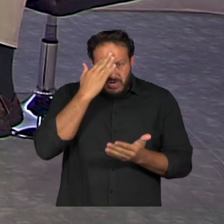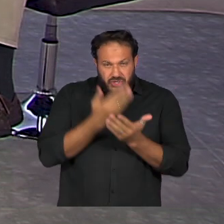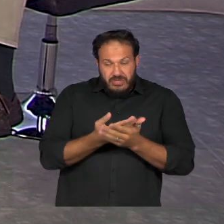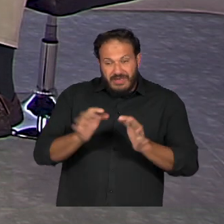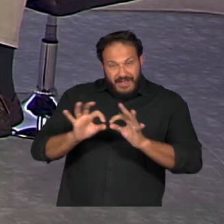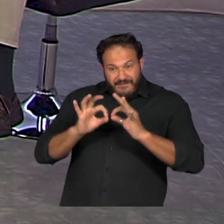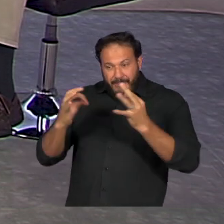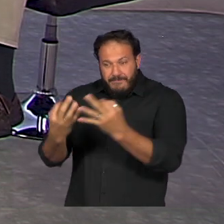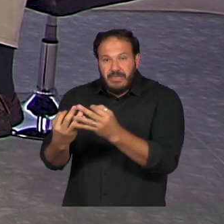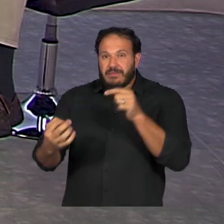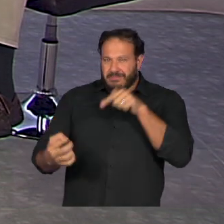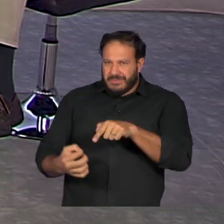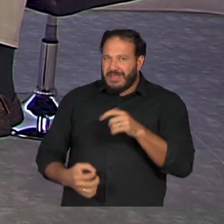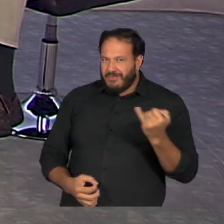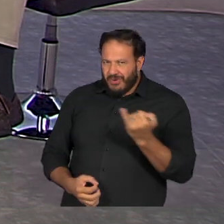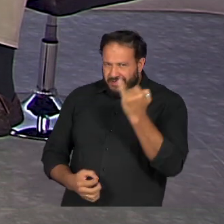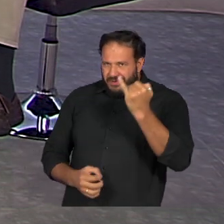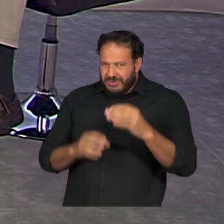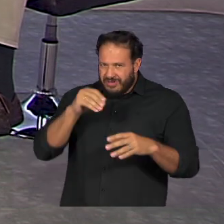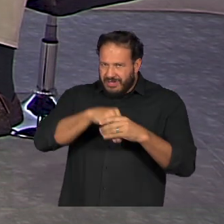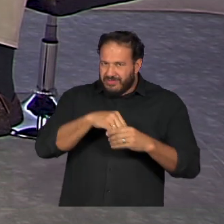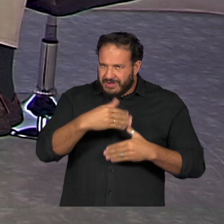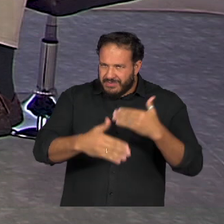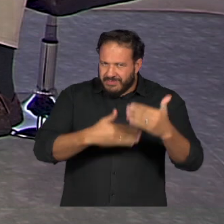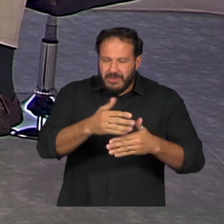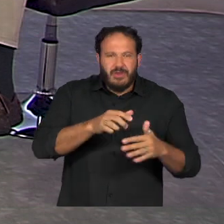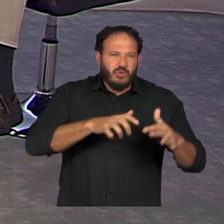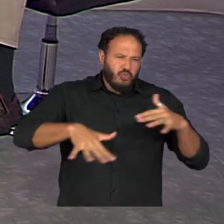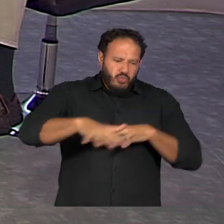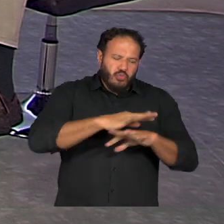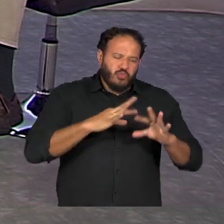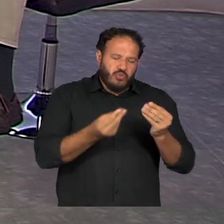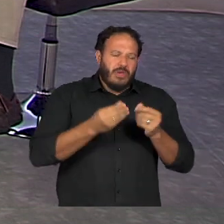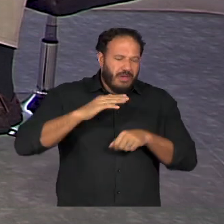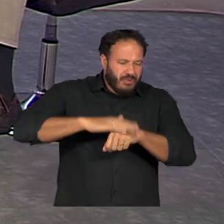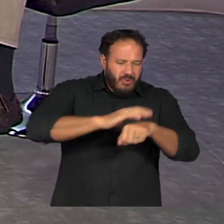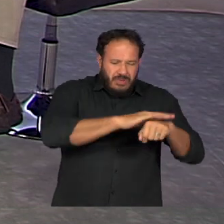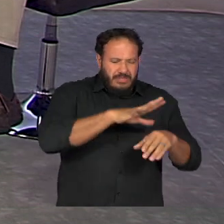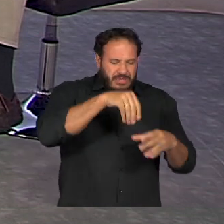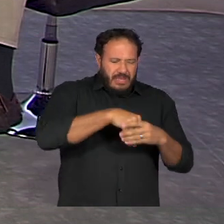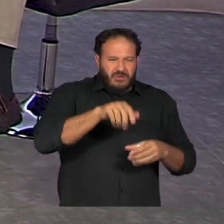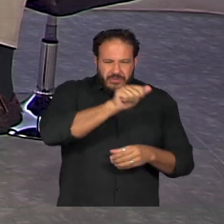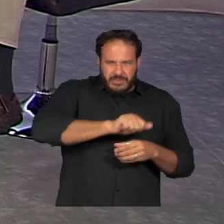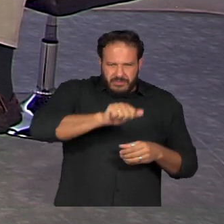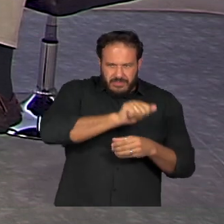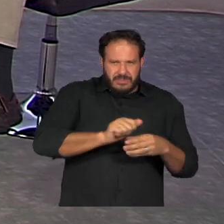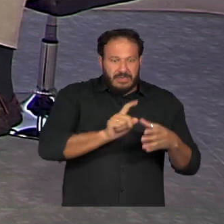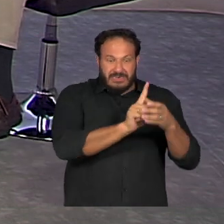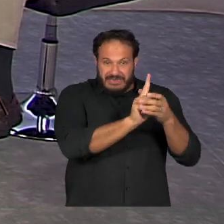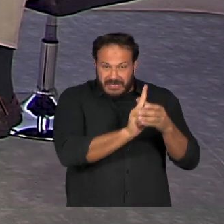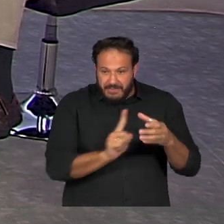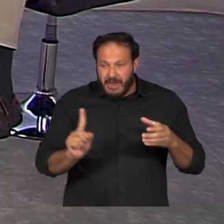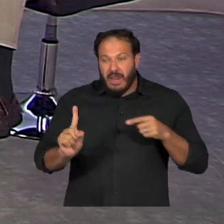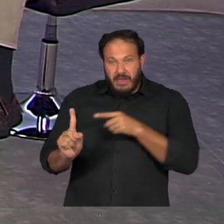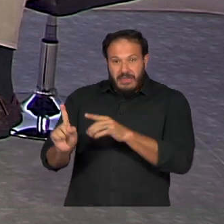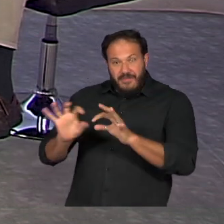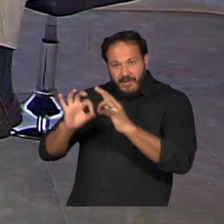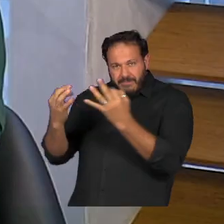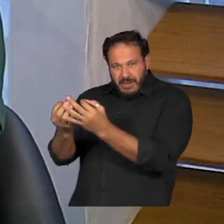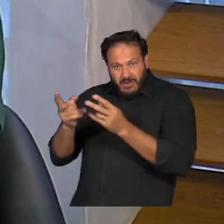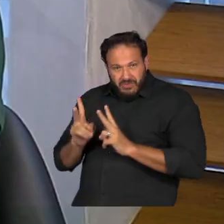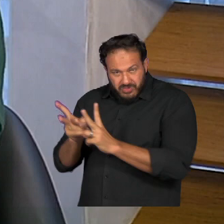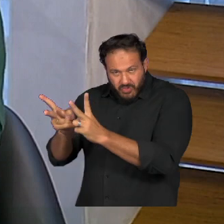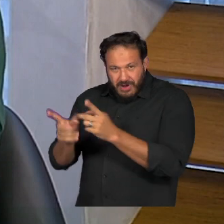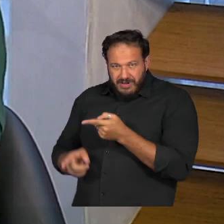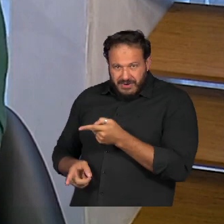processo tudo que é feito dentro da associação precisa continuar dentro da casa né É verdade e essa